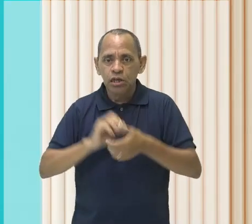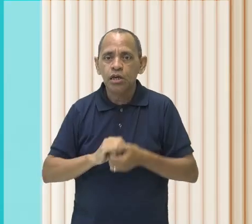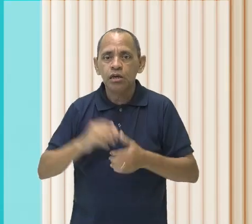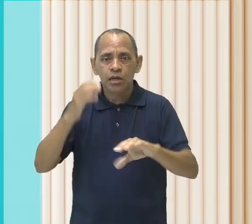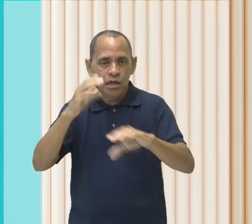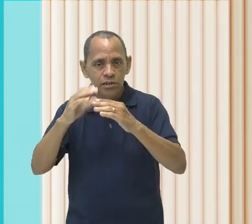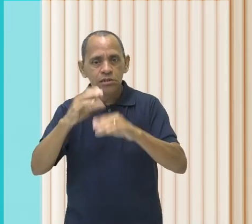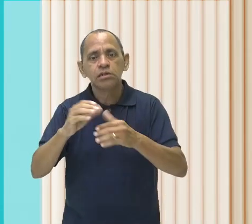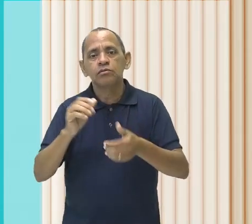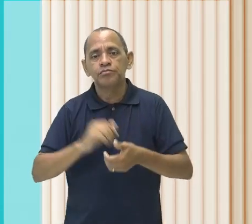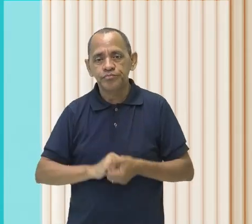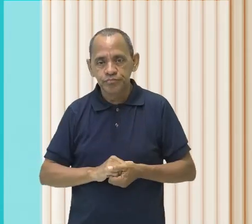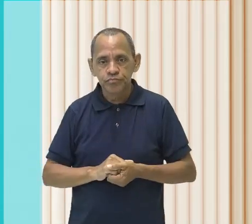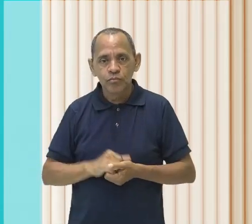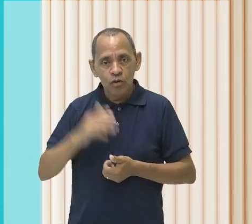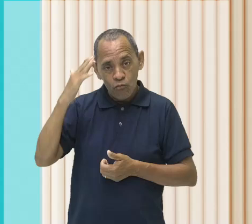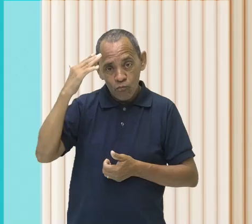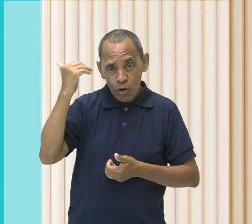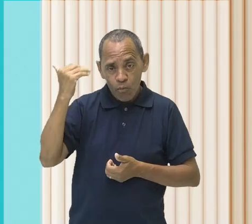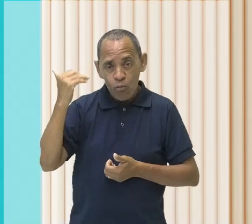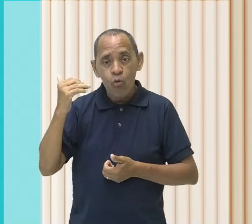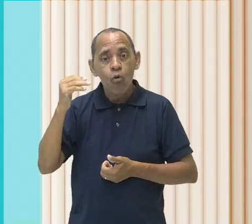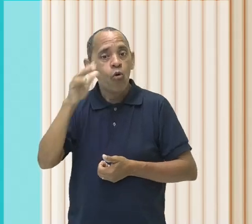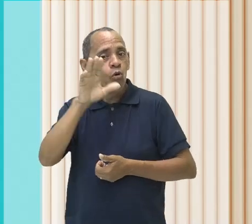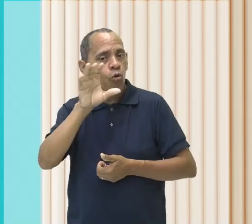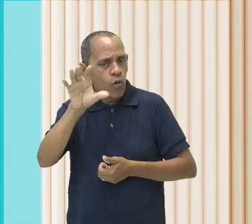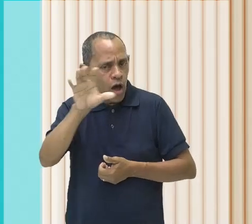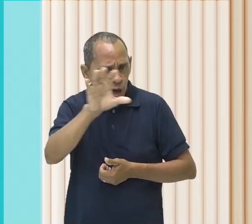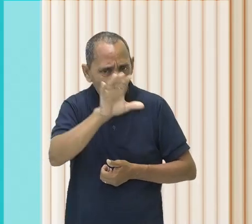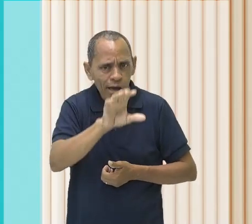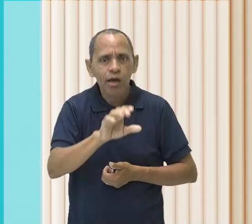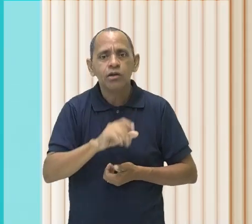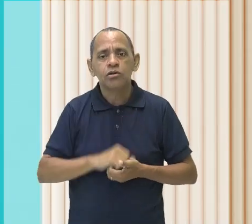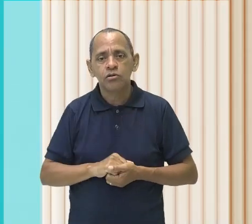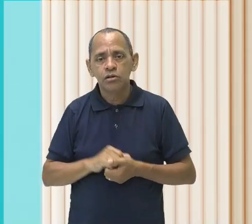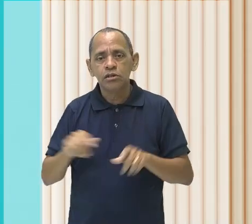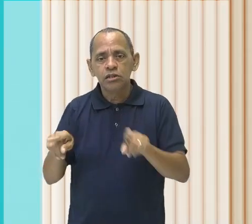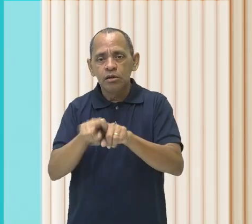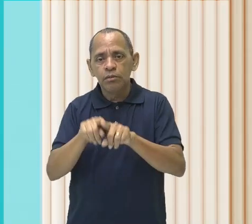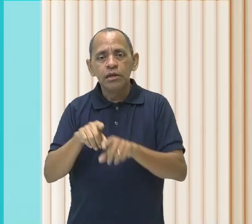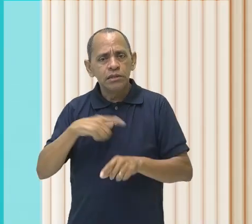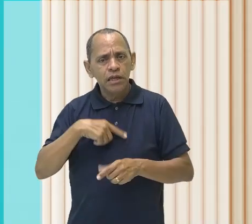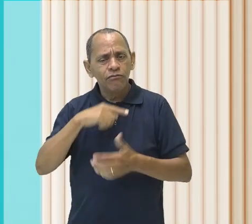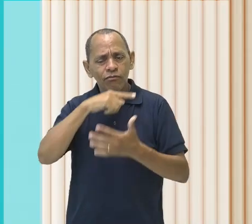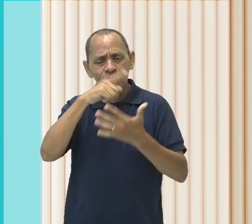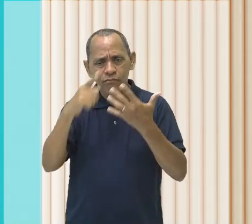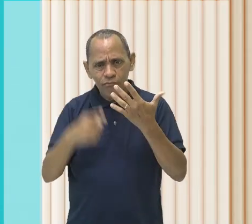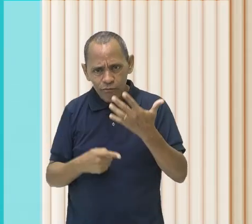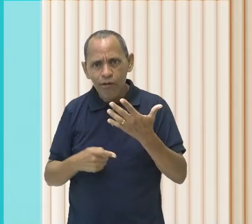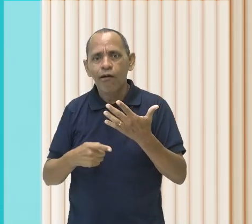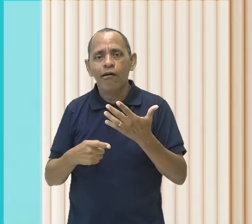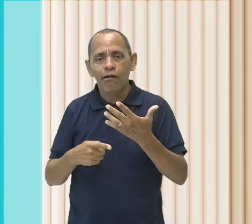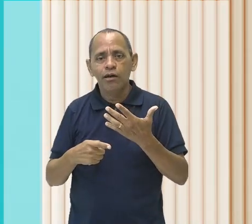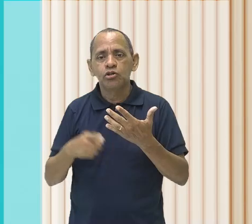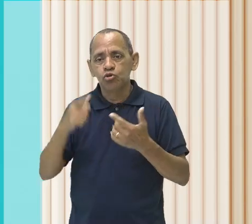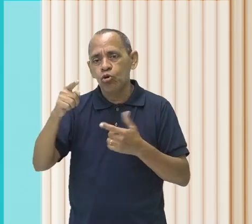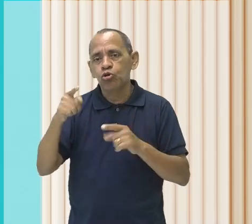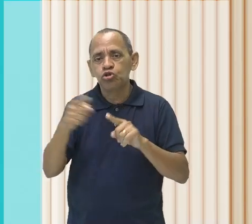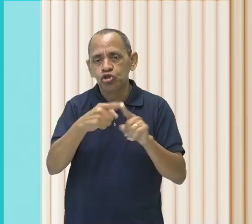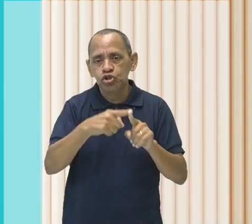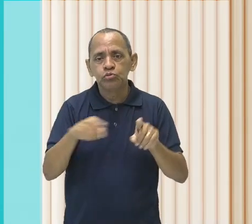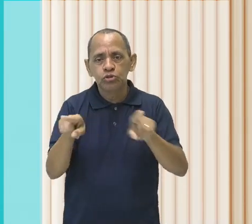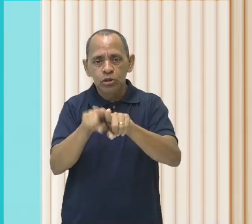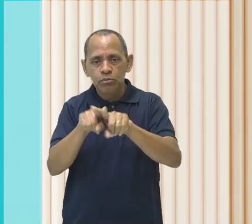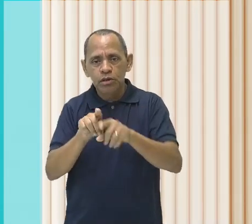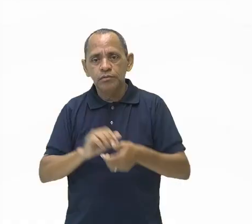né, o Nicolás Júnior, que é muito famoso aqui na nossa região. Tem outras canções que tratam aí da nossa regionalidade, tá bom? Vamos continuar